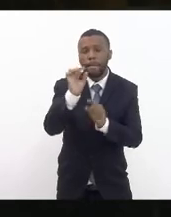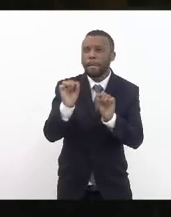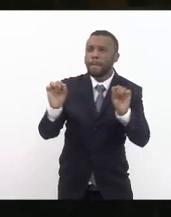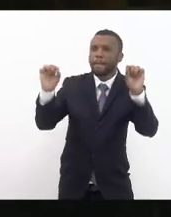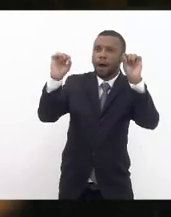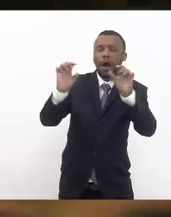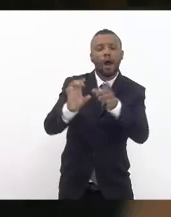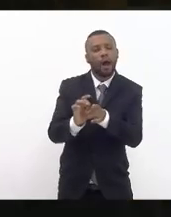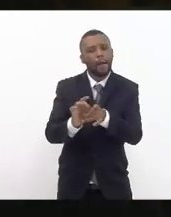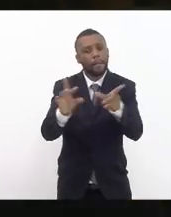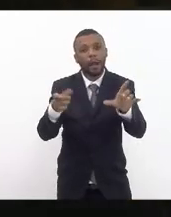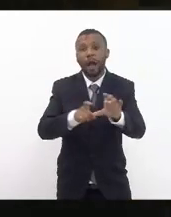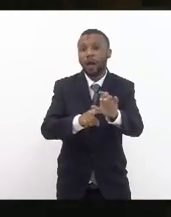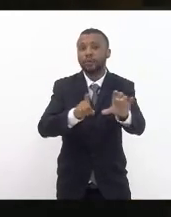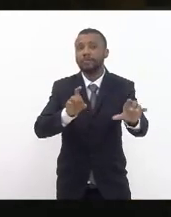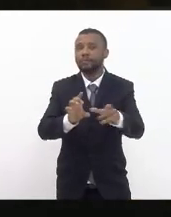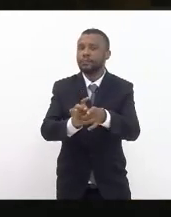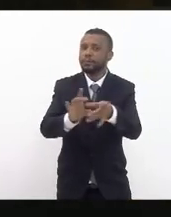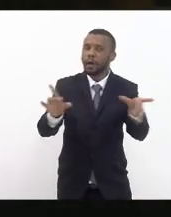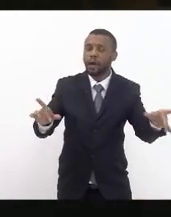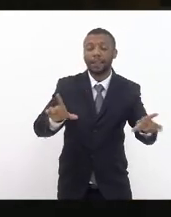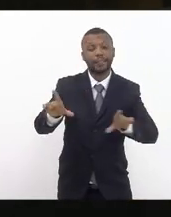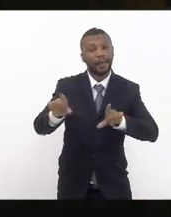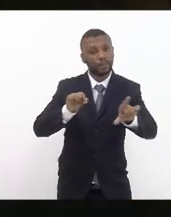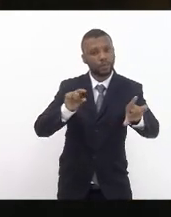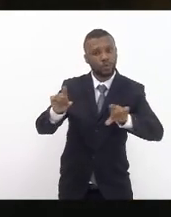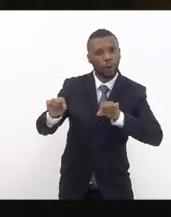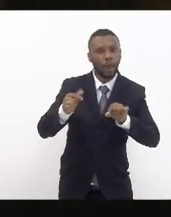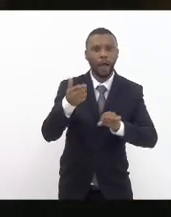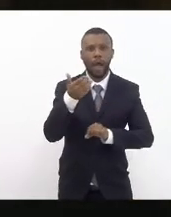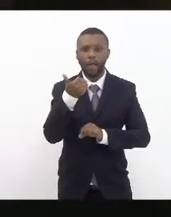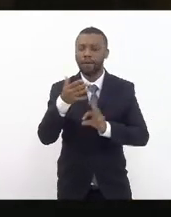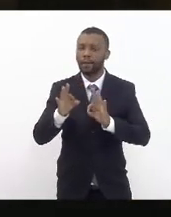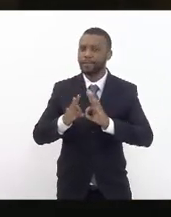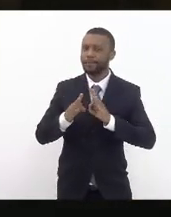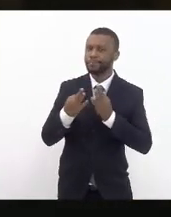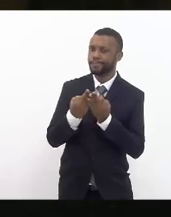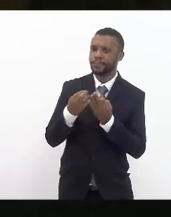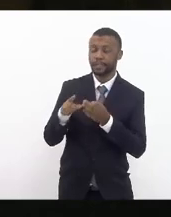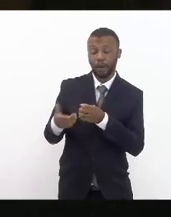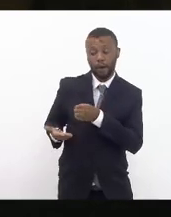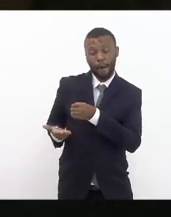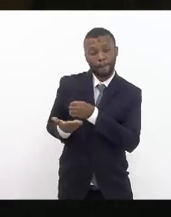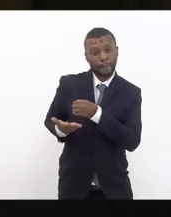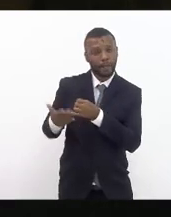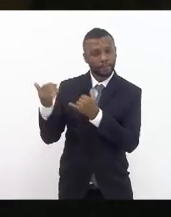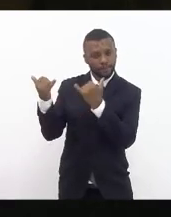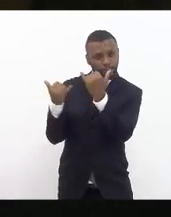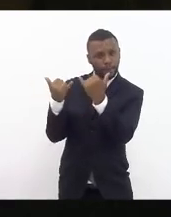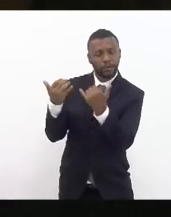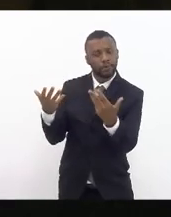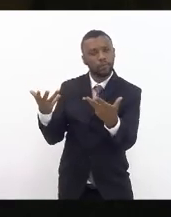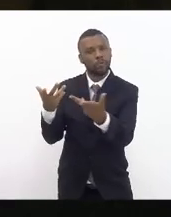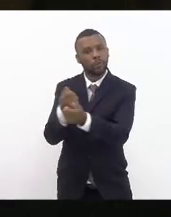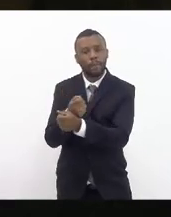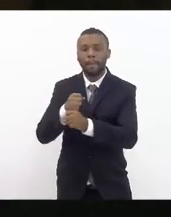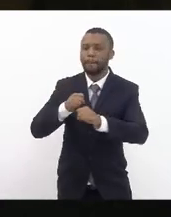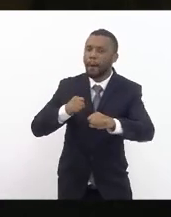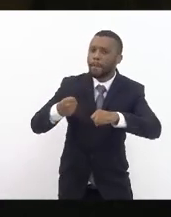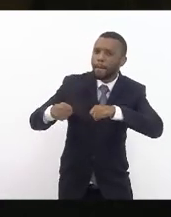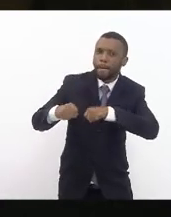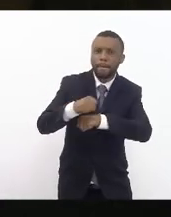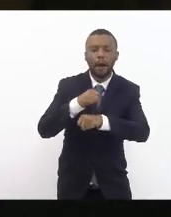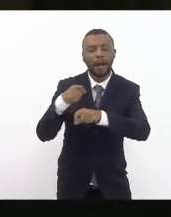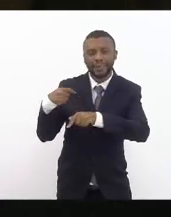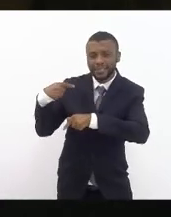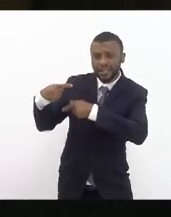autonomia nas escolhas alimentares das famílias. E é uma fonte de informação preciosa para combater as relações de consumo